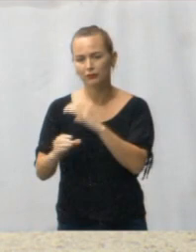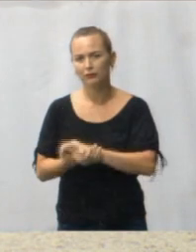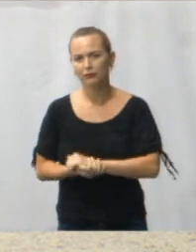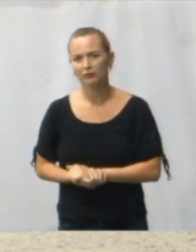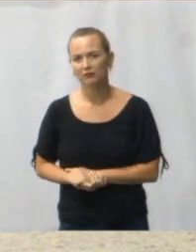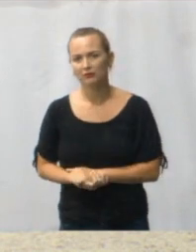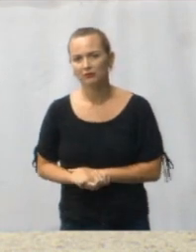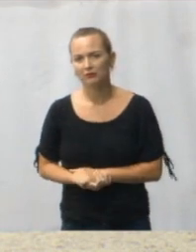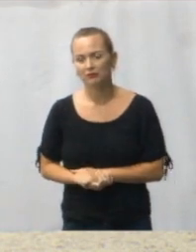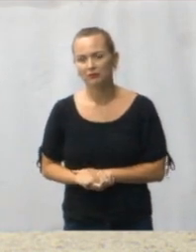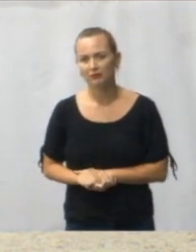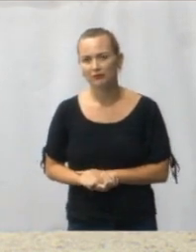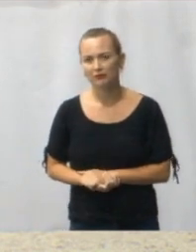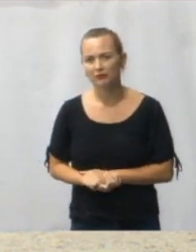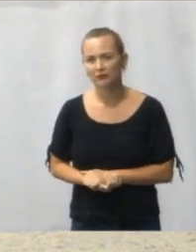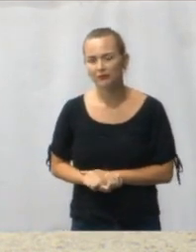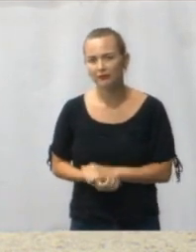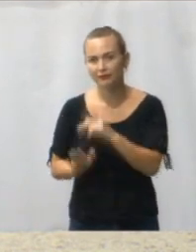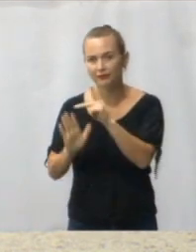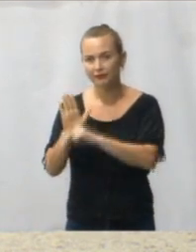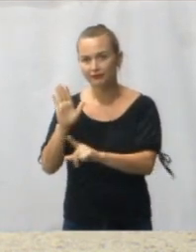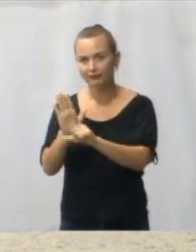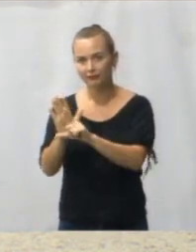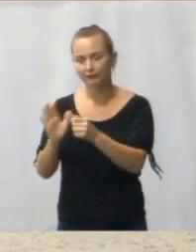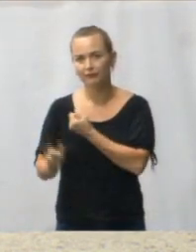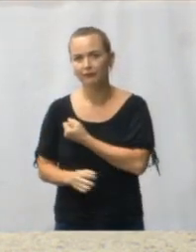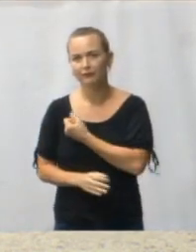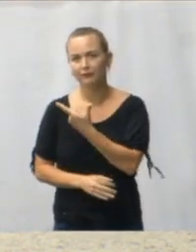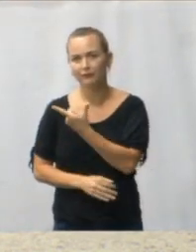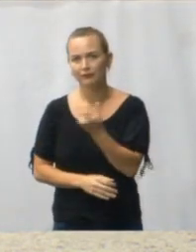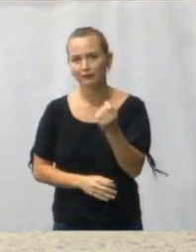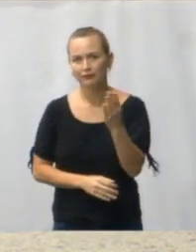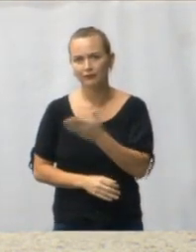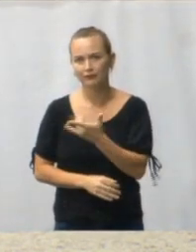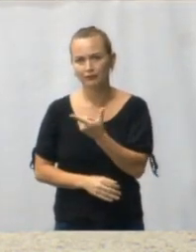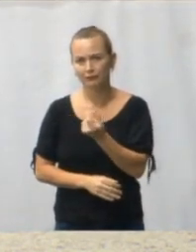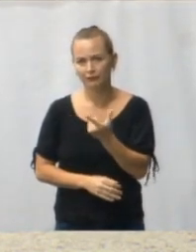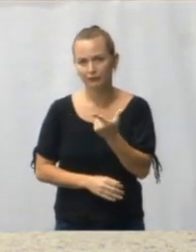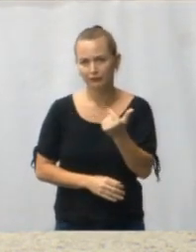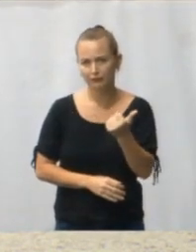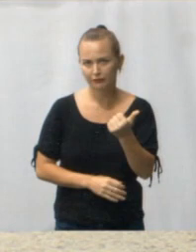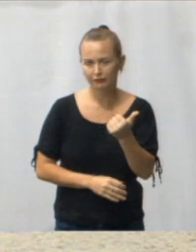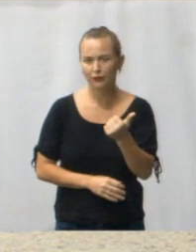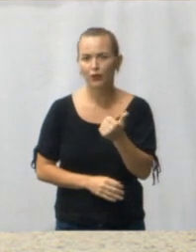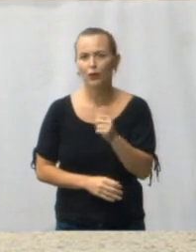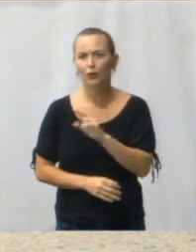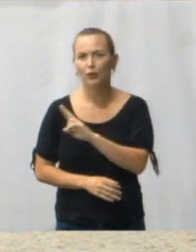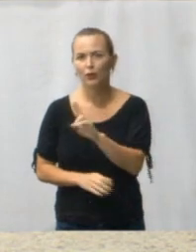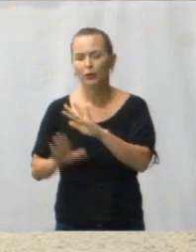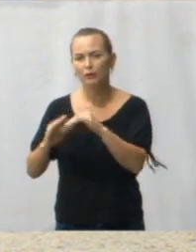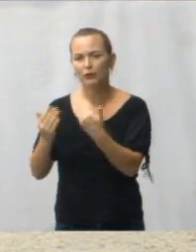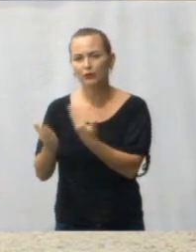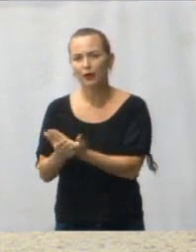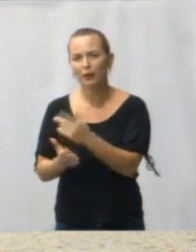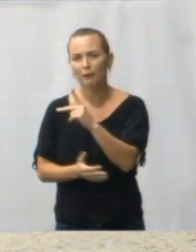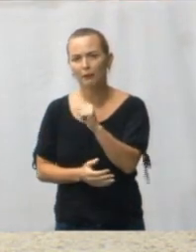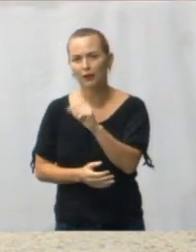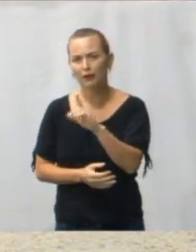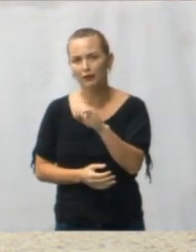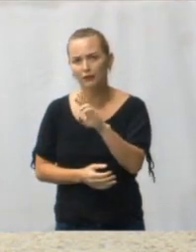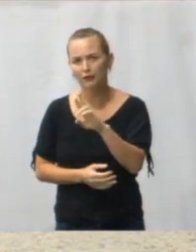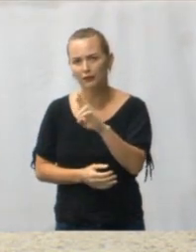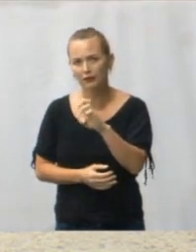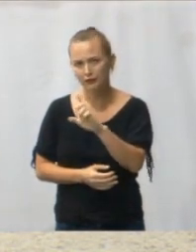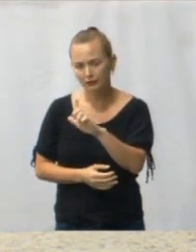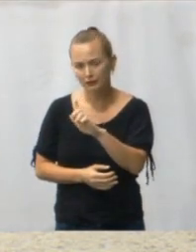É o projeto de lei 200/2021, denomina Padre Guido, a escola municipal de ensino fundamental no bairro Jardim